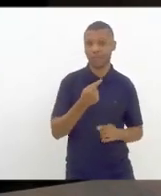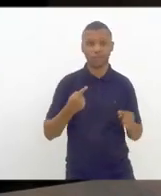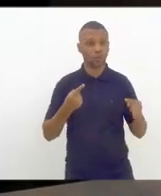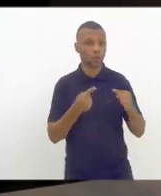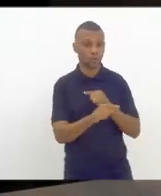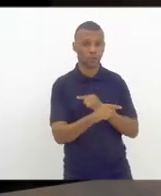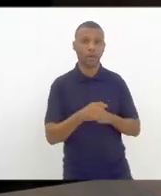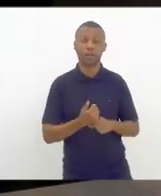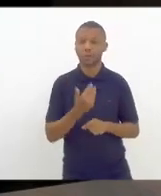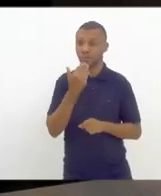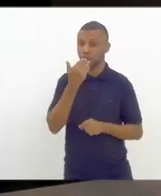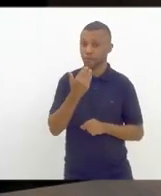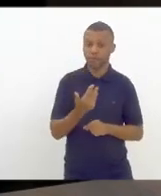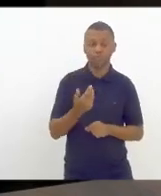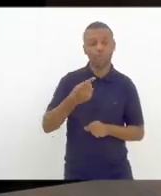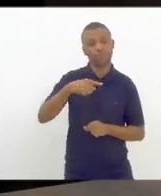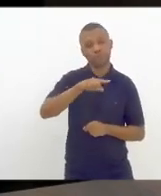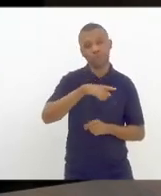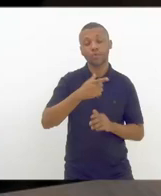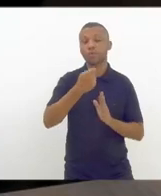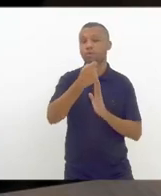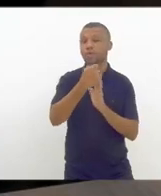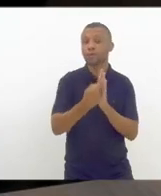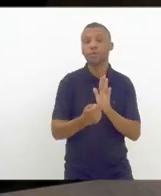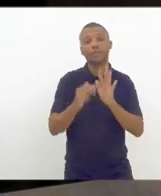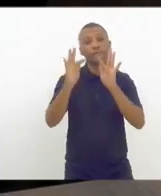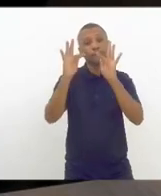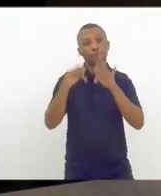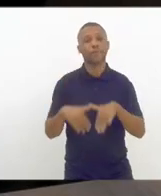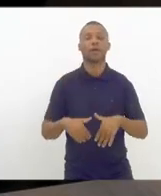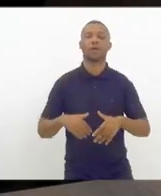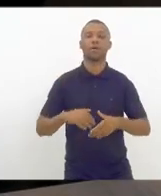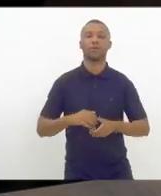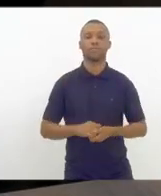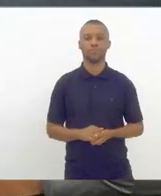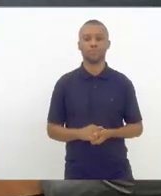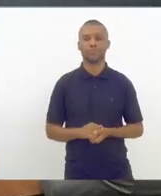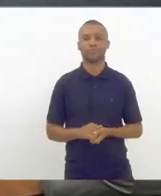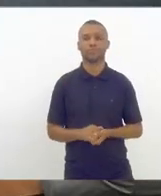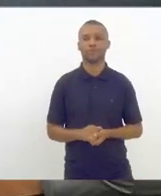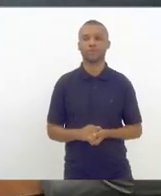substitutivo, e pedindo a Vossa Excelência forma final de redação.